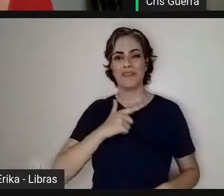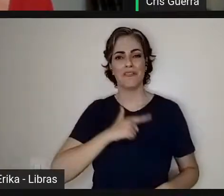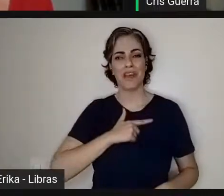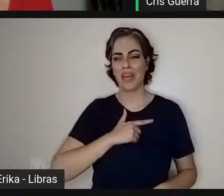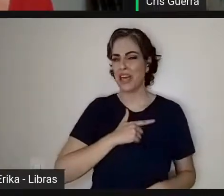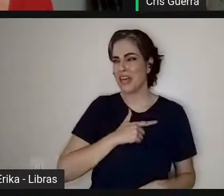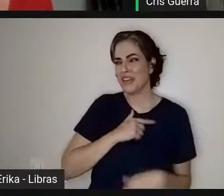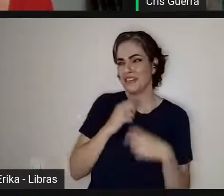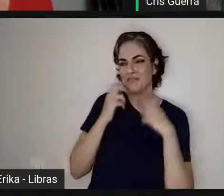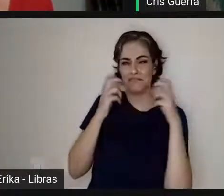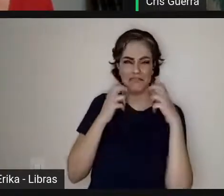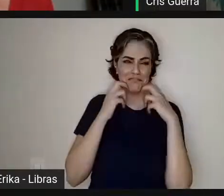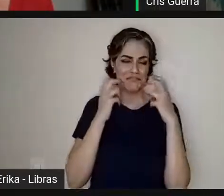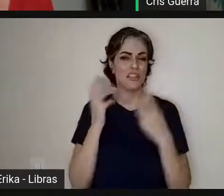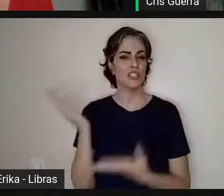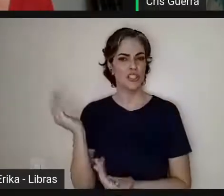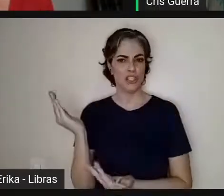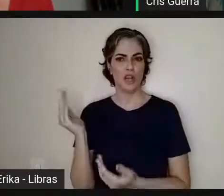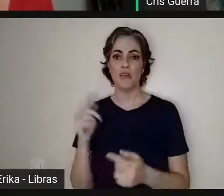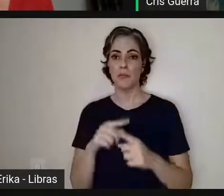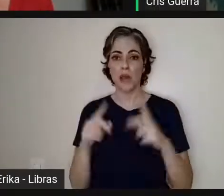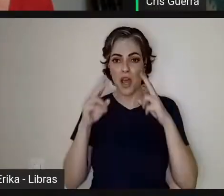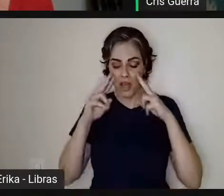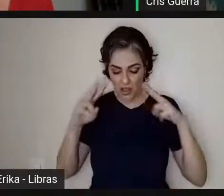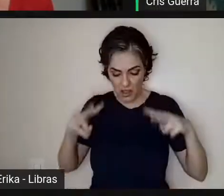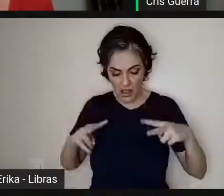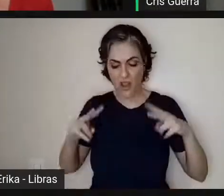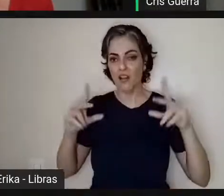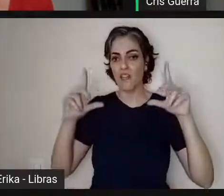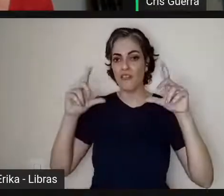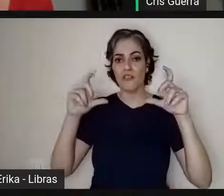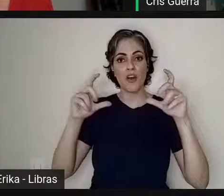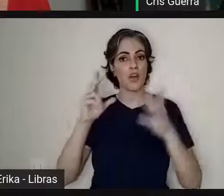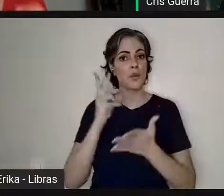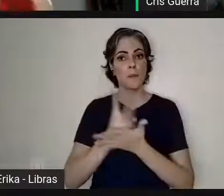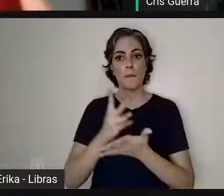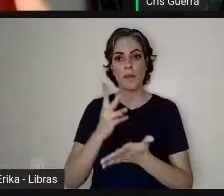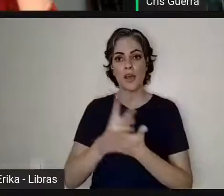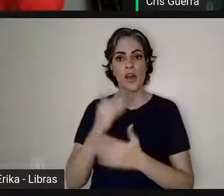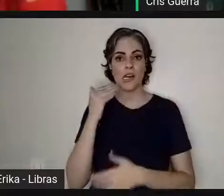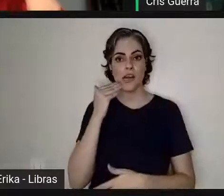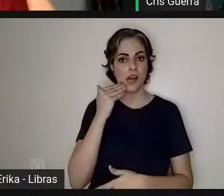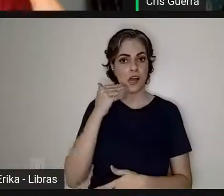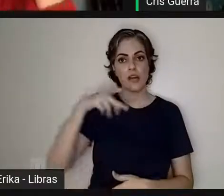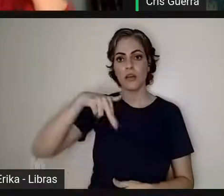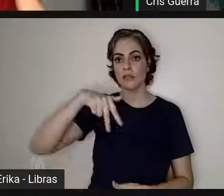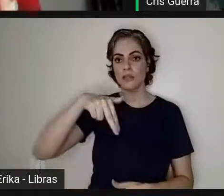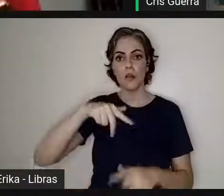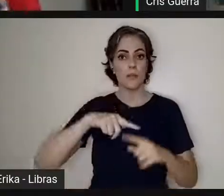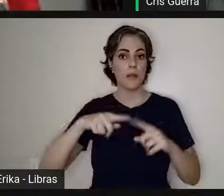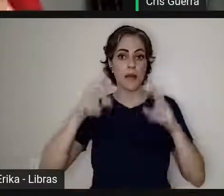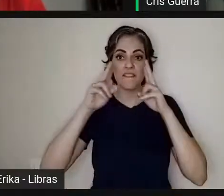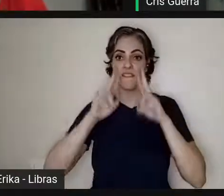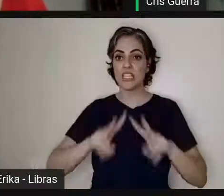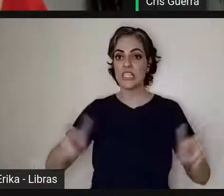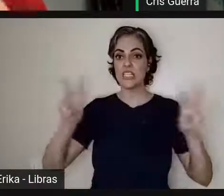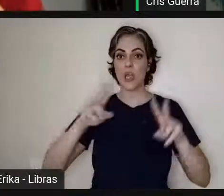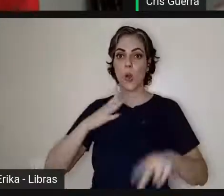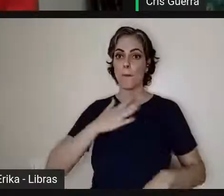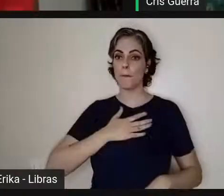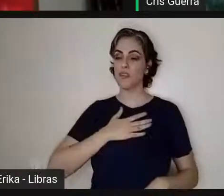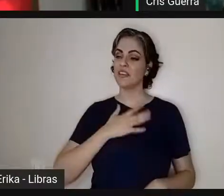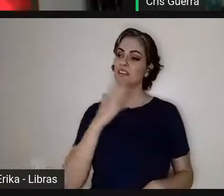nova. Hoje, eu olho para as minhas fotos, a perna continua torta, mas a minha visão de mim mudou. Então, eu acho